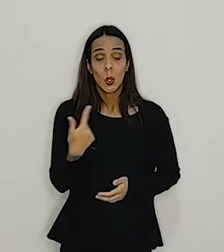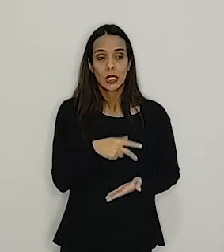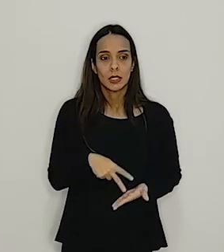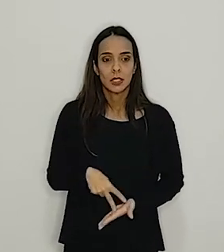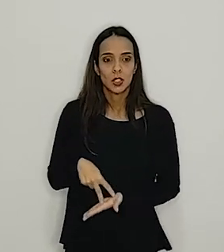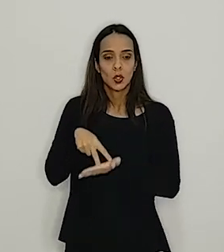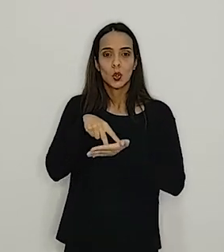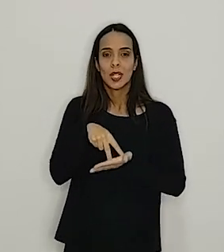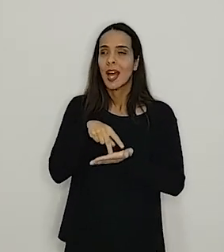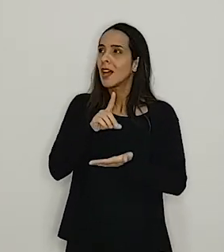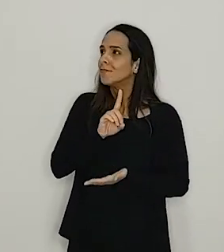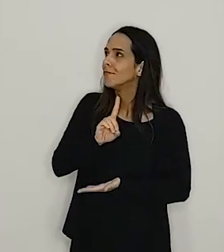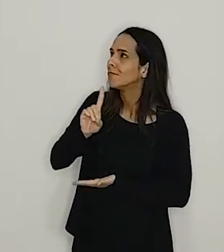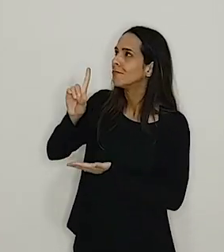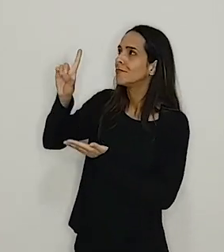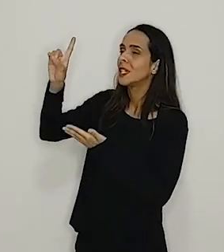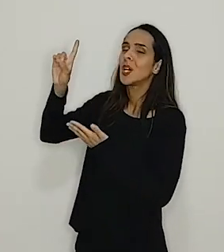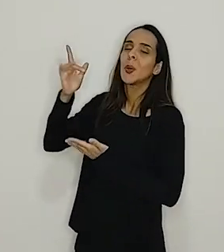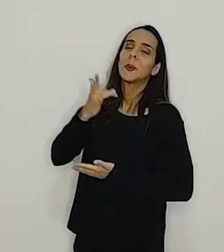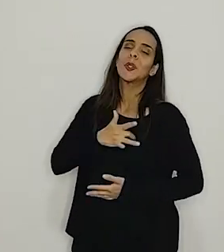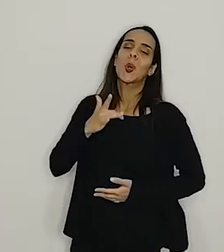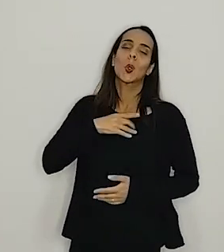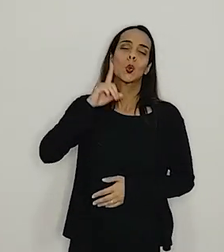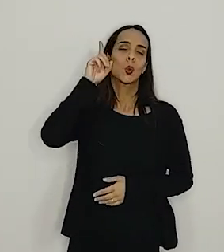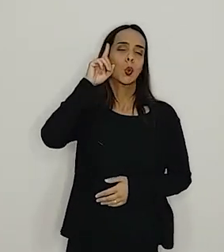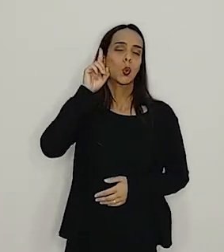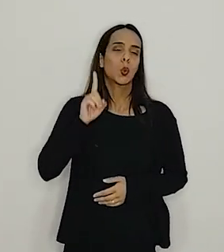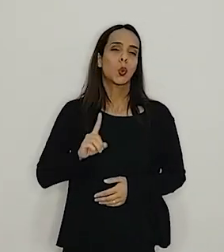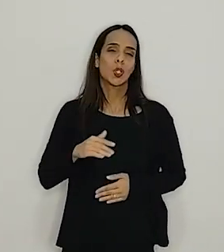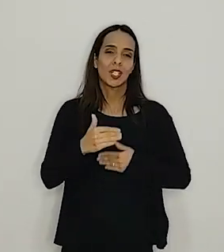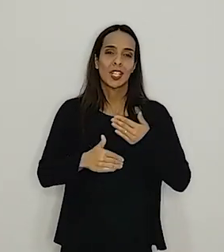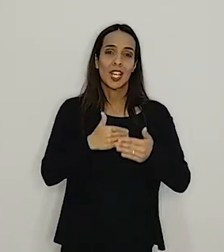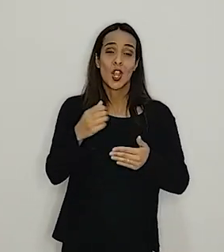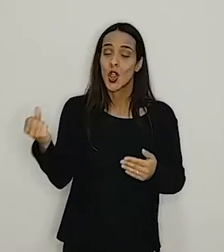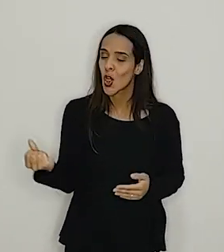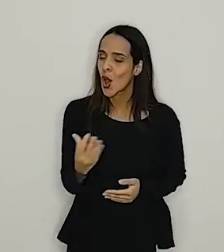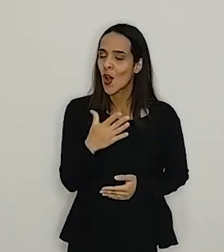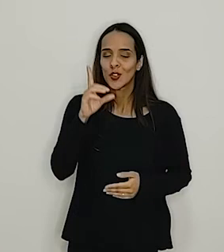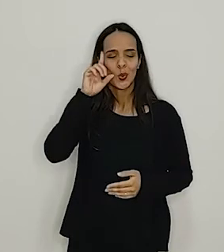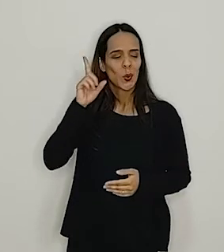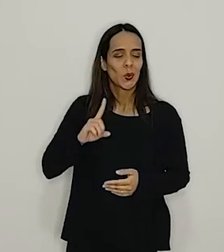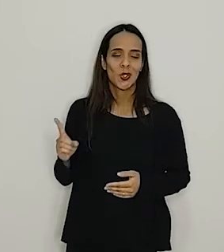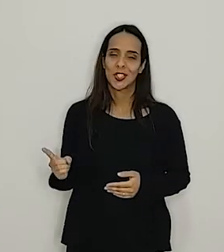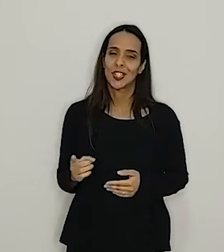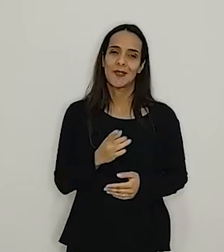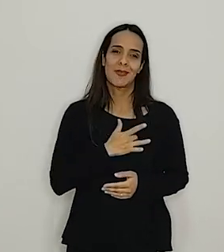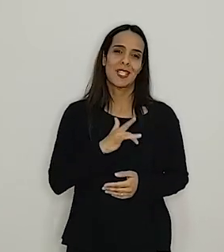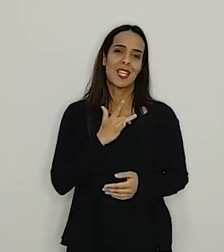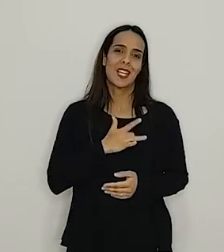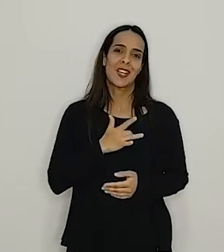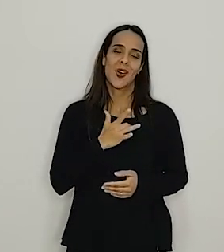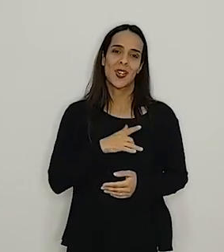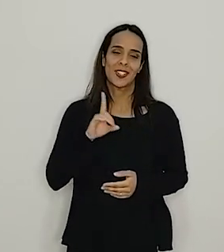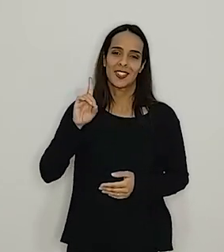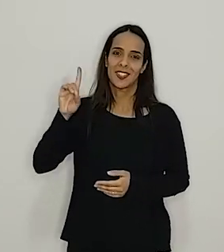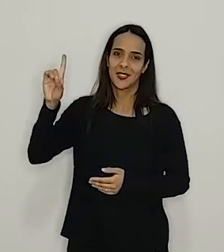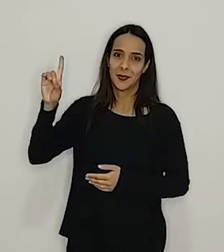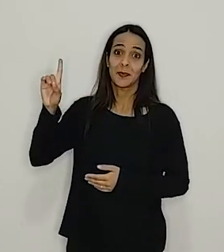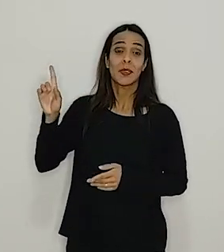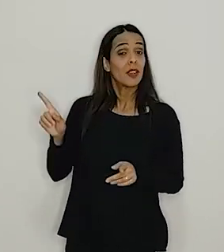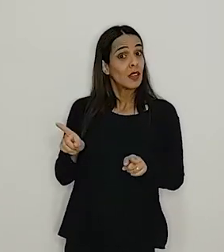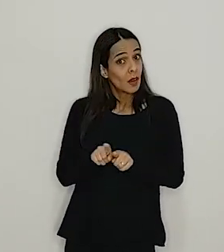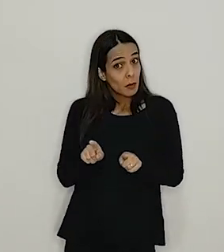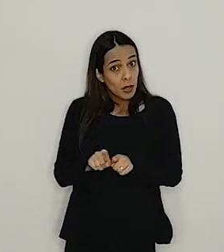Estamos sustentados num Deus que é misericordioso diariamente, uma misericórdia que se renova todos os dias.